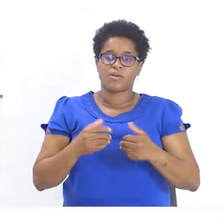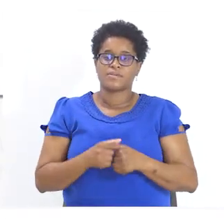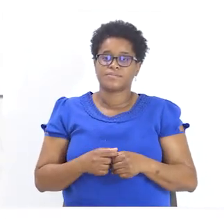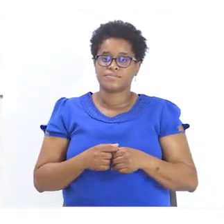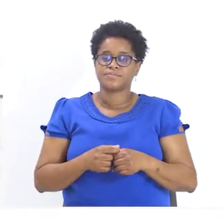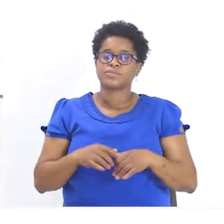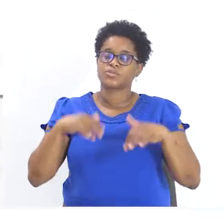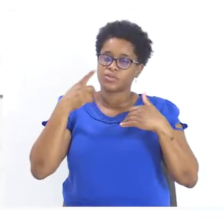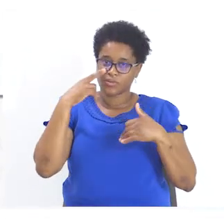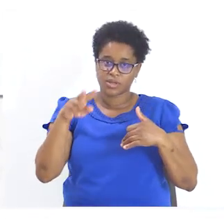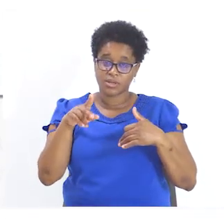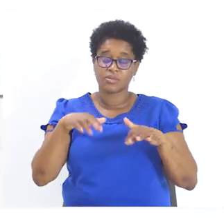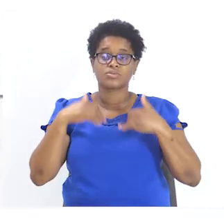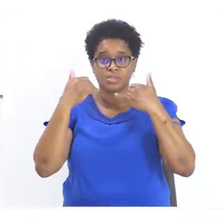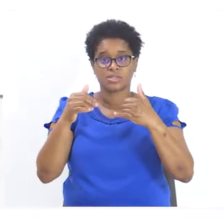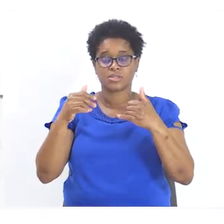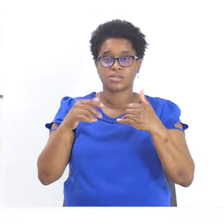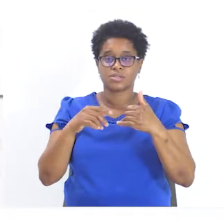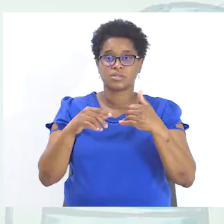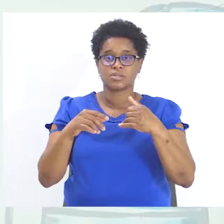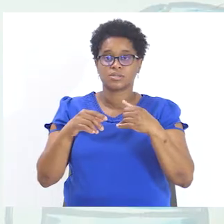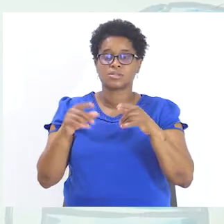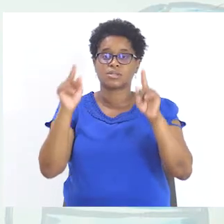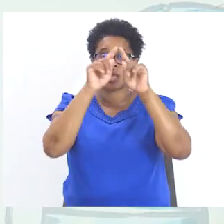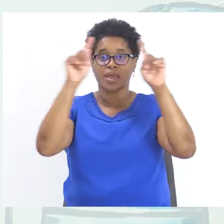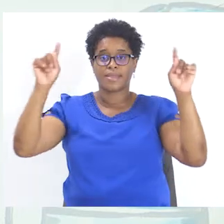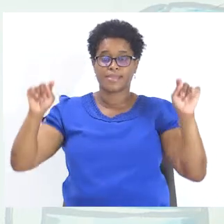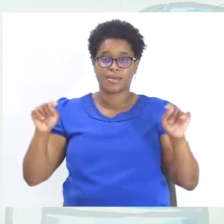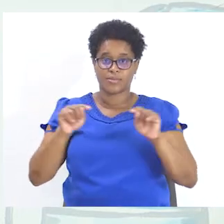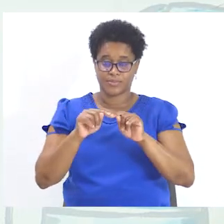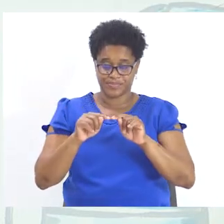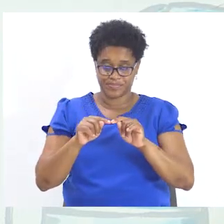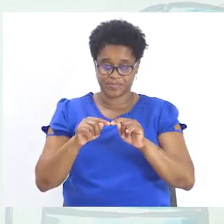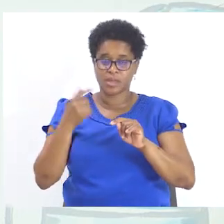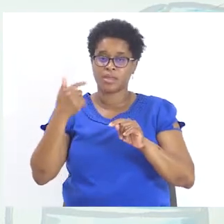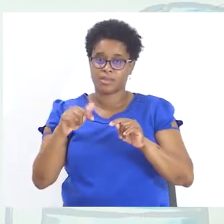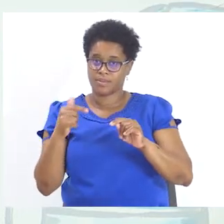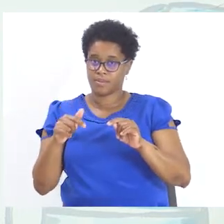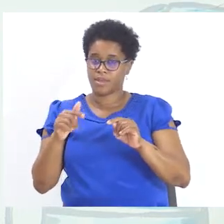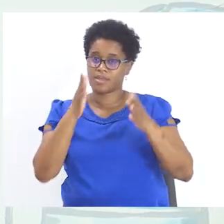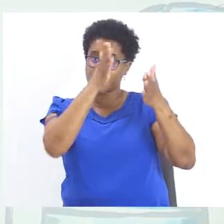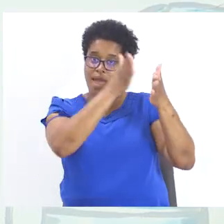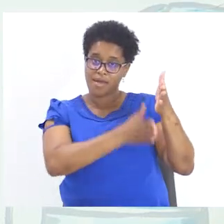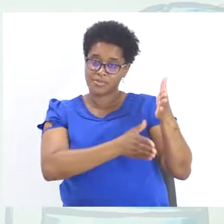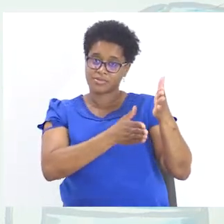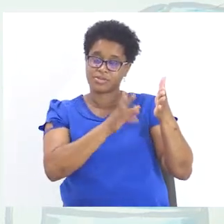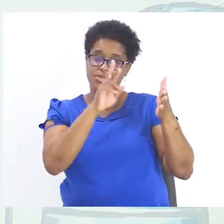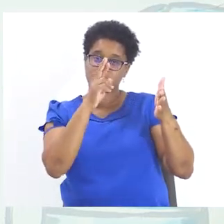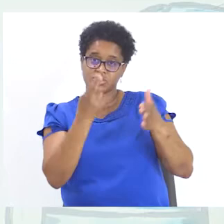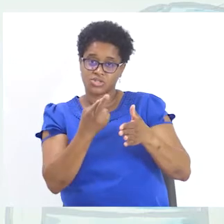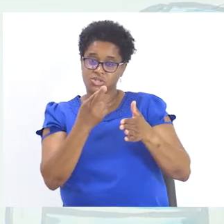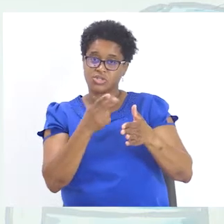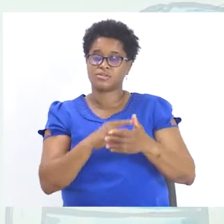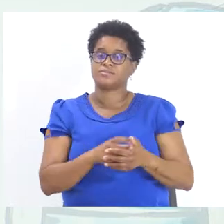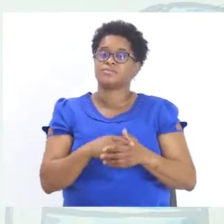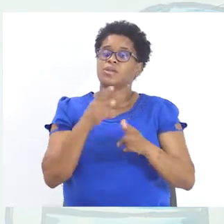Considera o seguinte retângulo. Esse retângulo tem de lado aqui x,